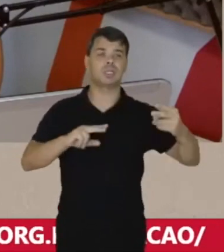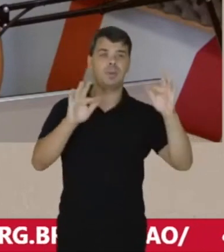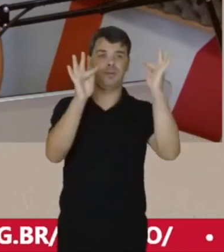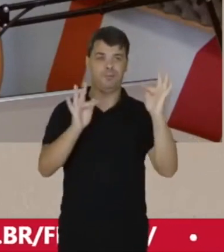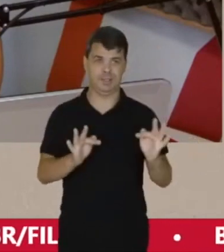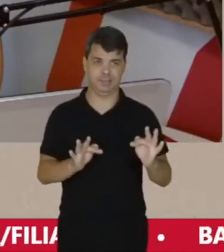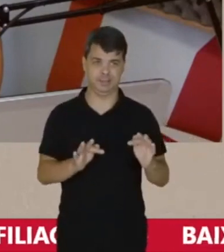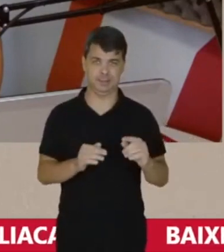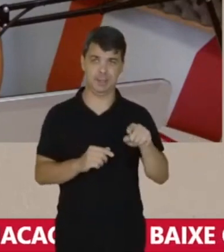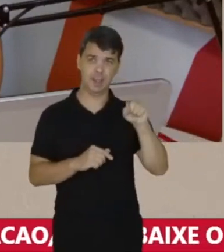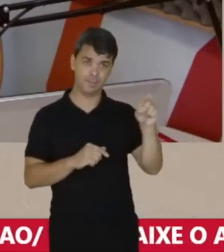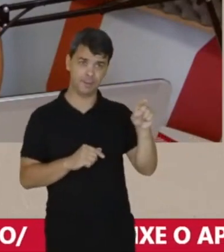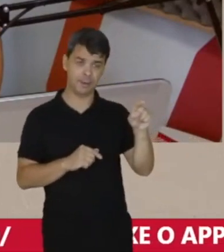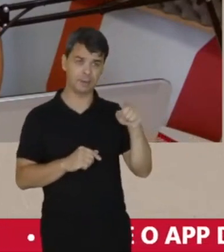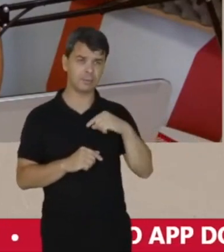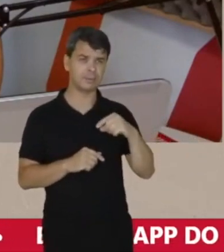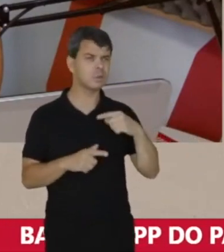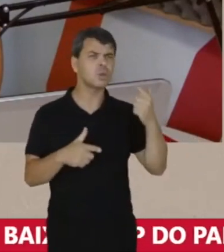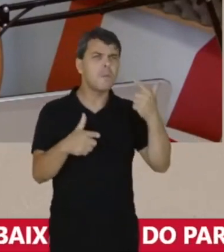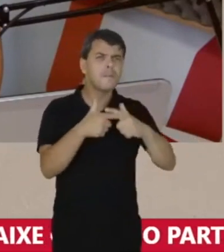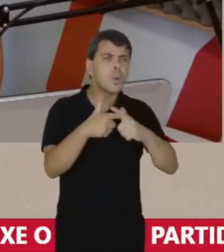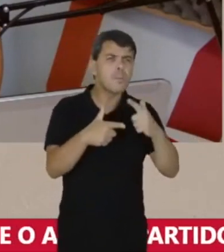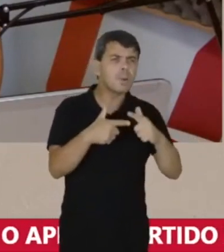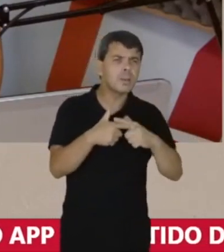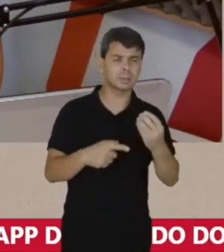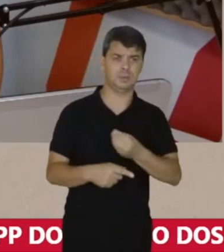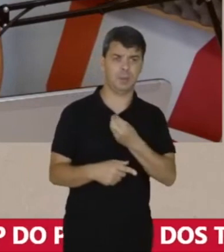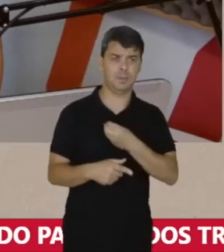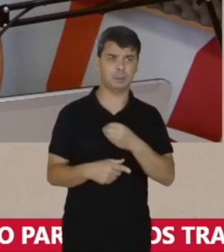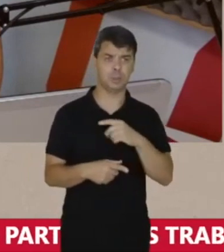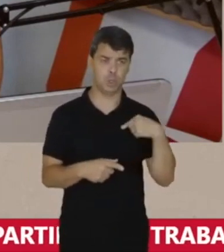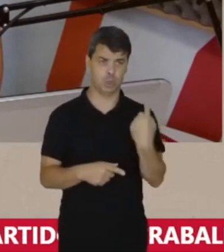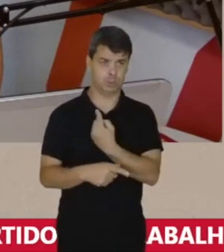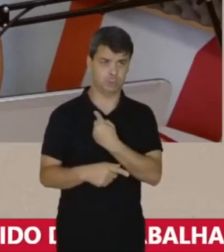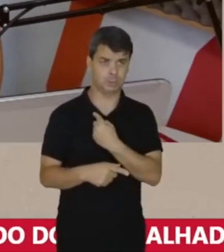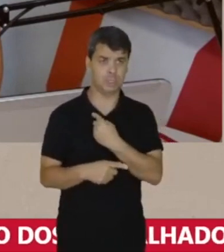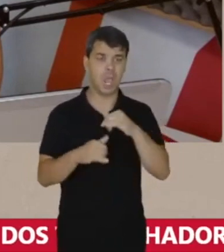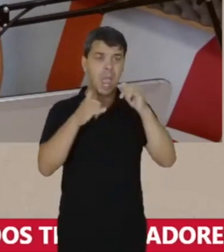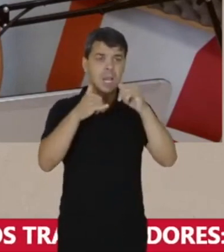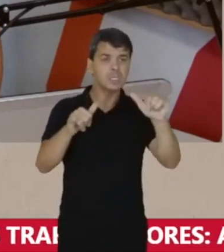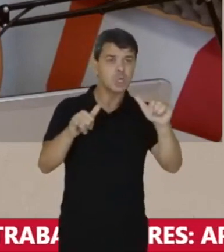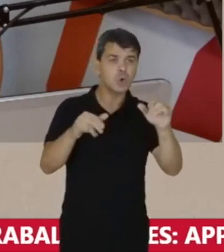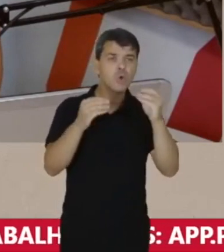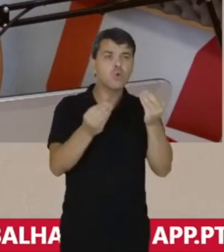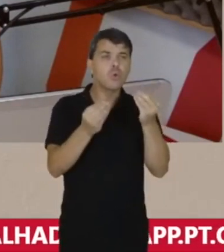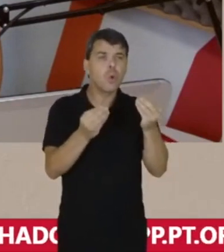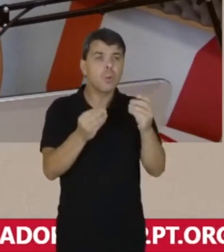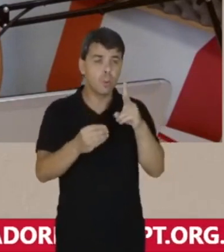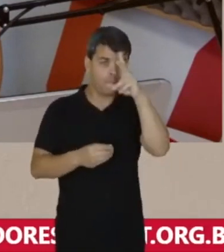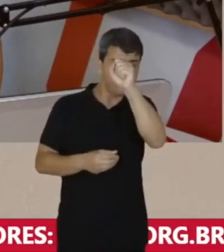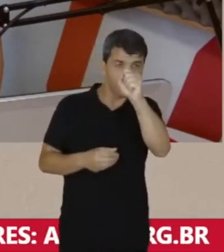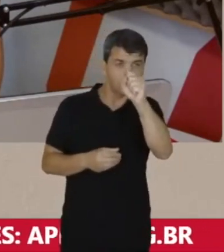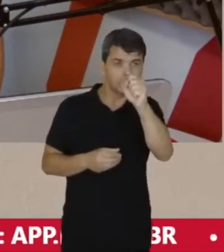né? Que a gente pode estar diante dos maiores desafios, mas a gente mantém a energia, a alegria como uma força